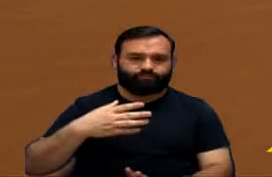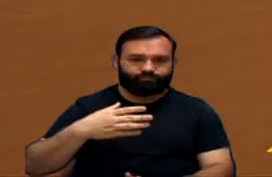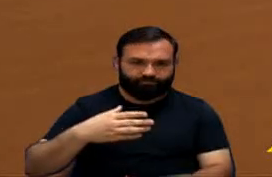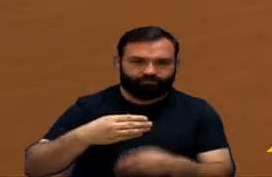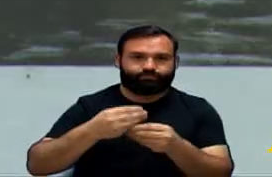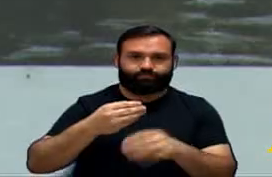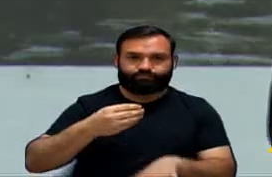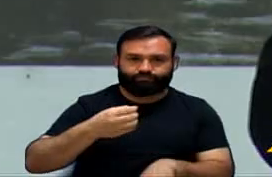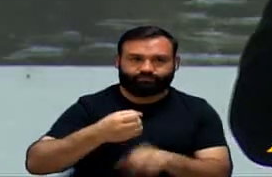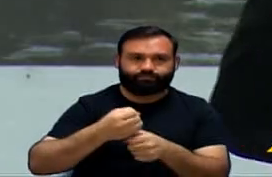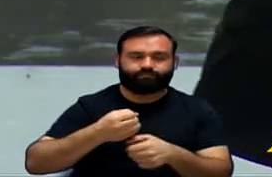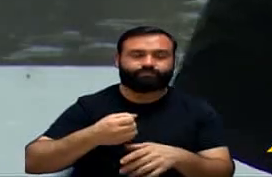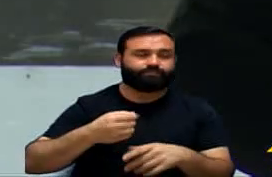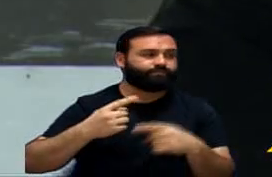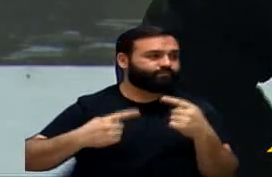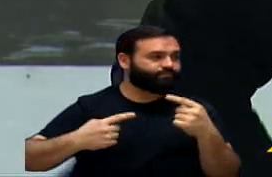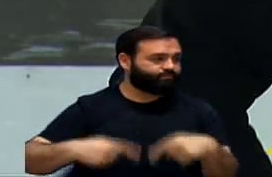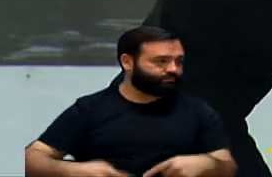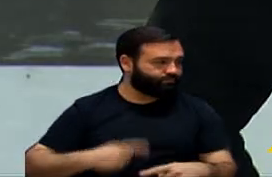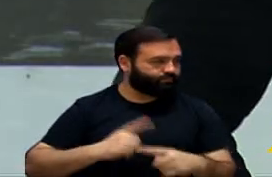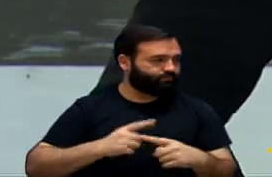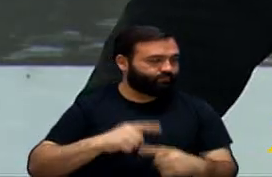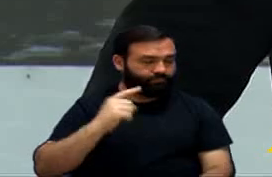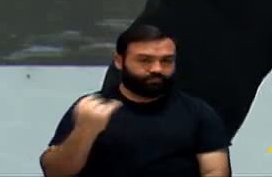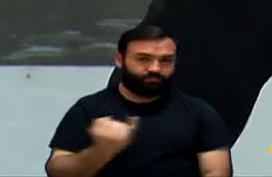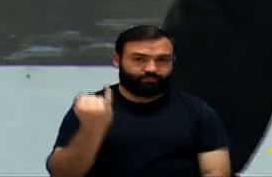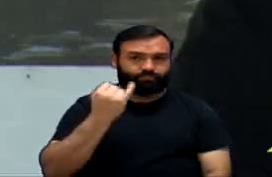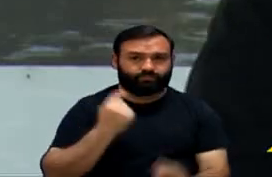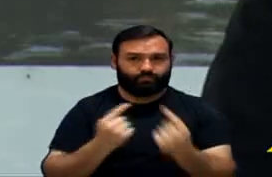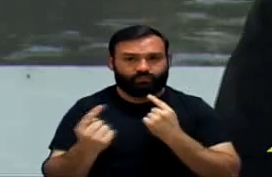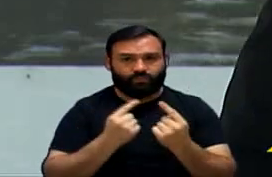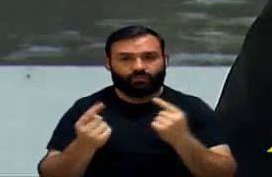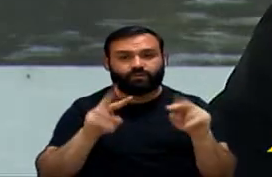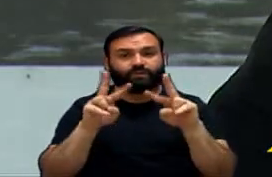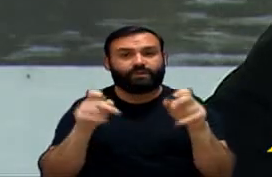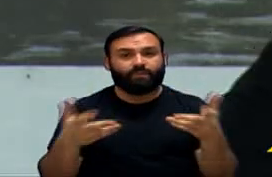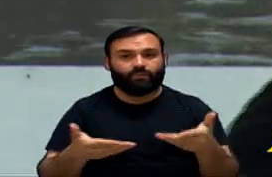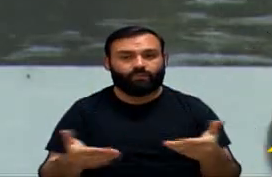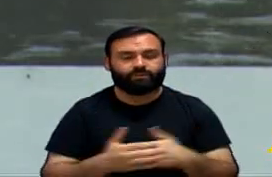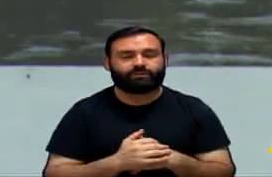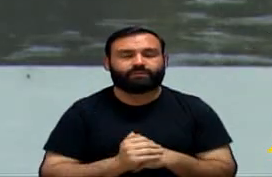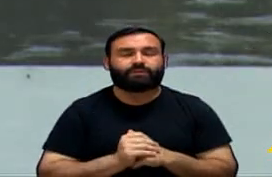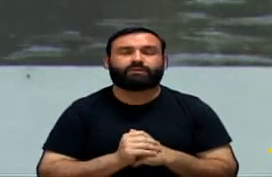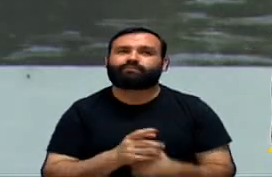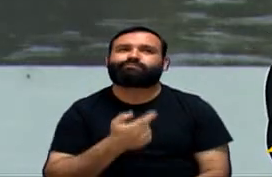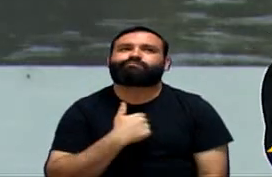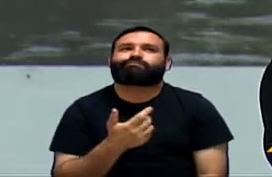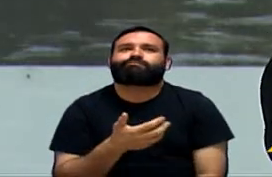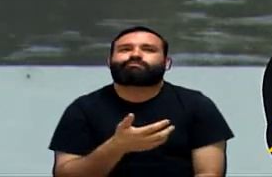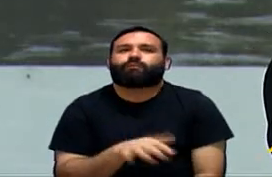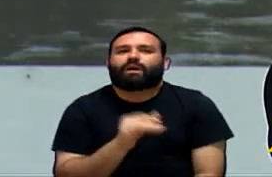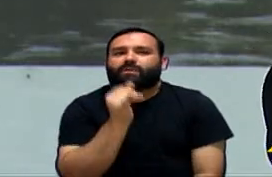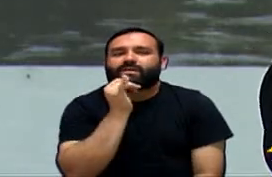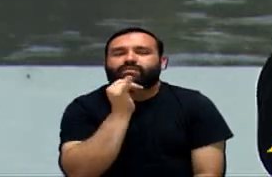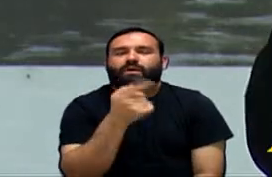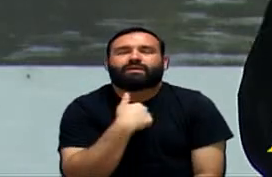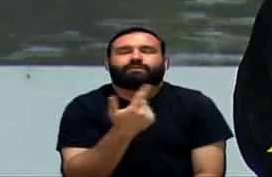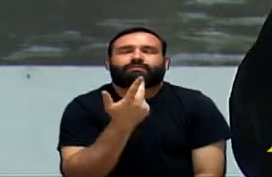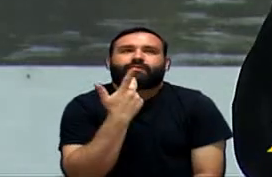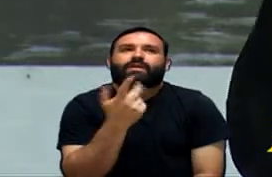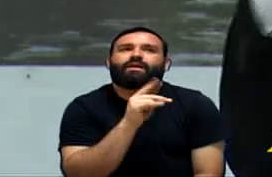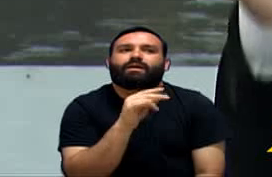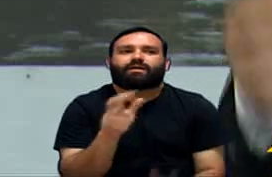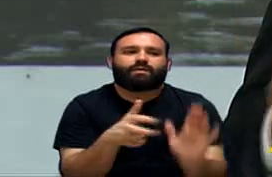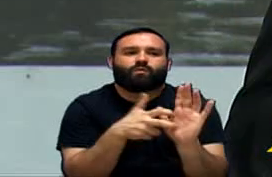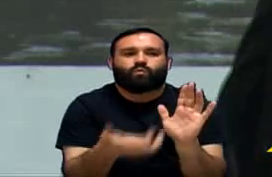debate Porque eu sei que é importante essa discussão que estamos tratando aqui hoje e eu não quero me posicionar com respeito à